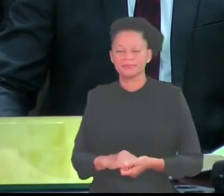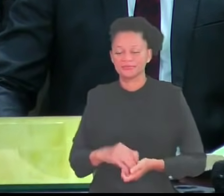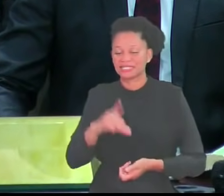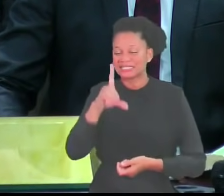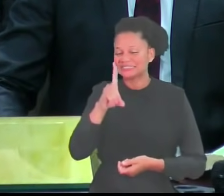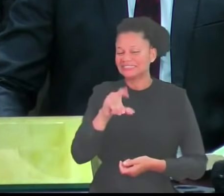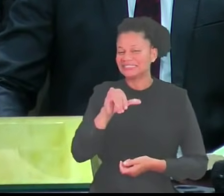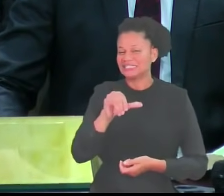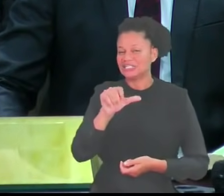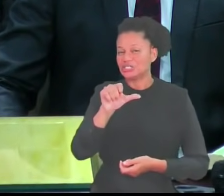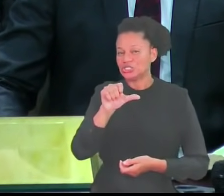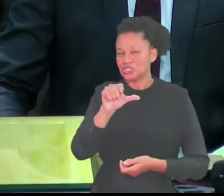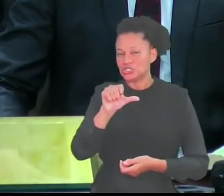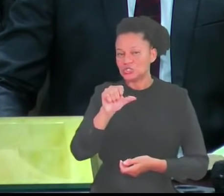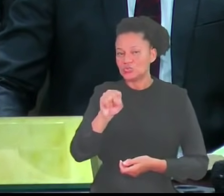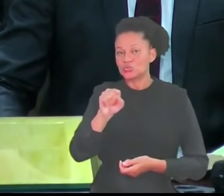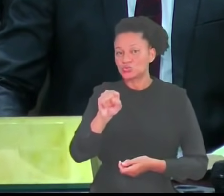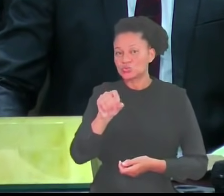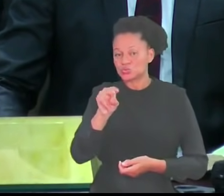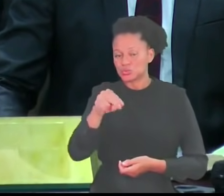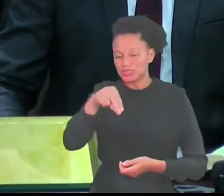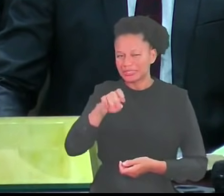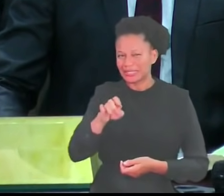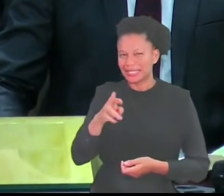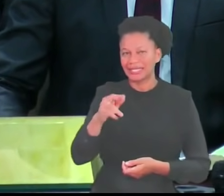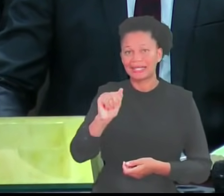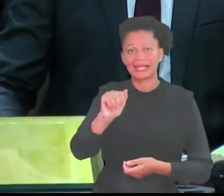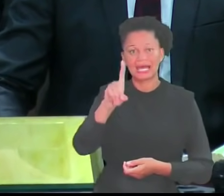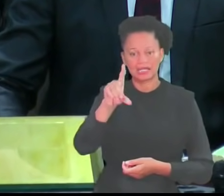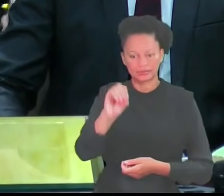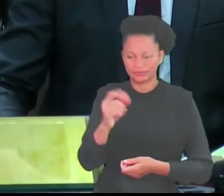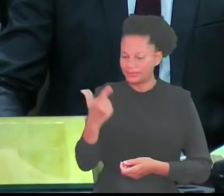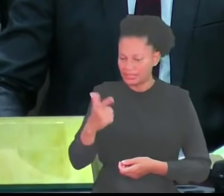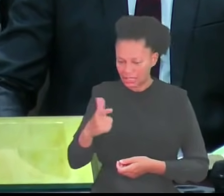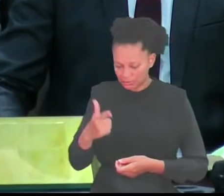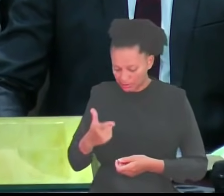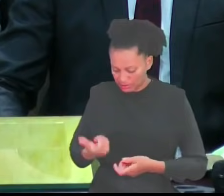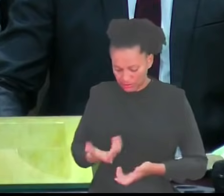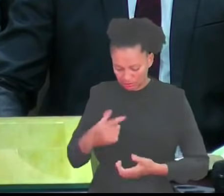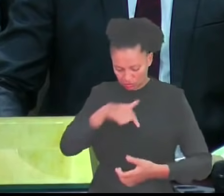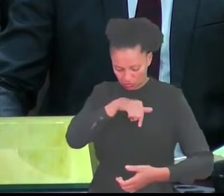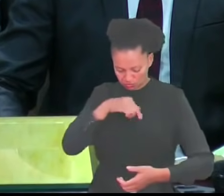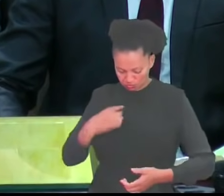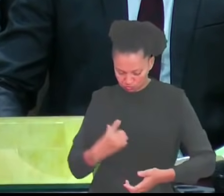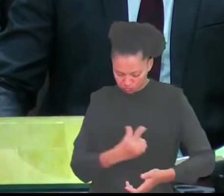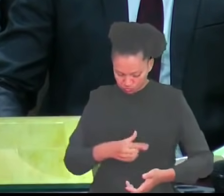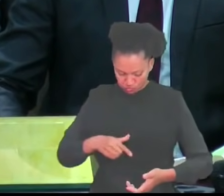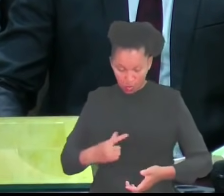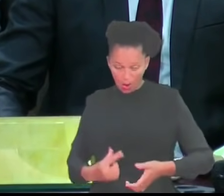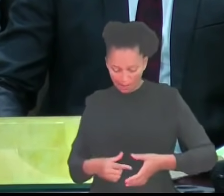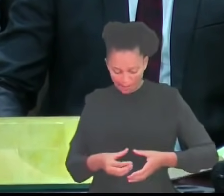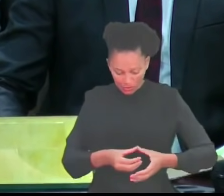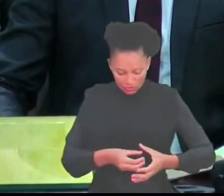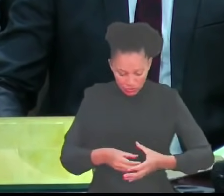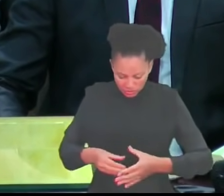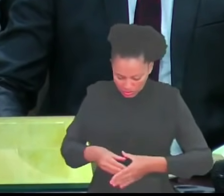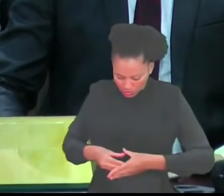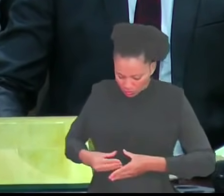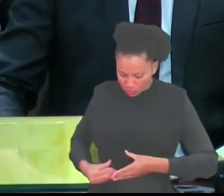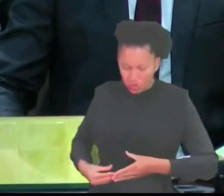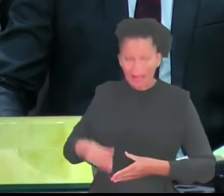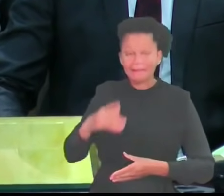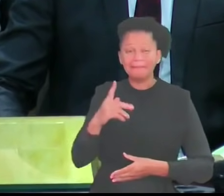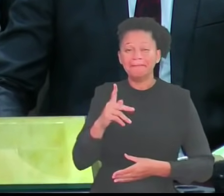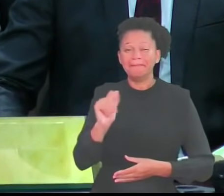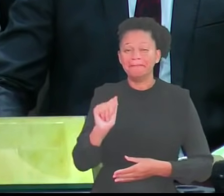Desunerado. Não tinha mais pâncreas, não tinha mais estômago, não tinha mais nada. Já tinha tudo virado